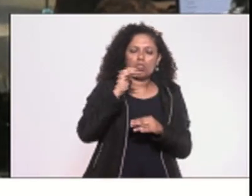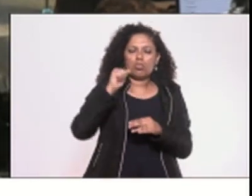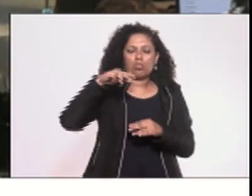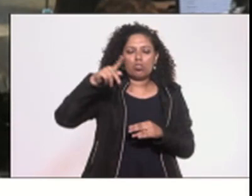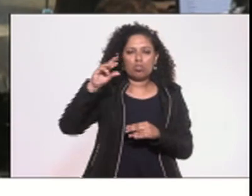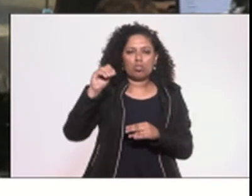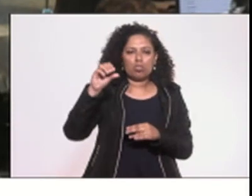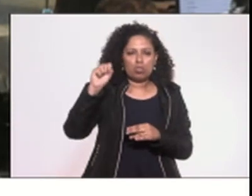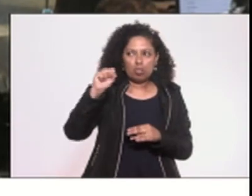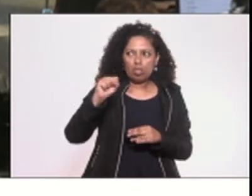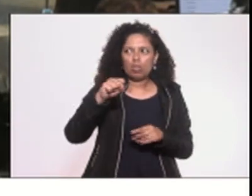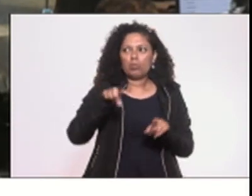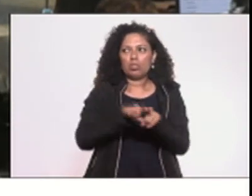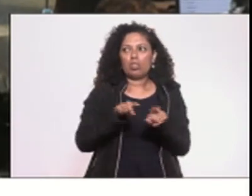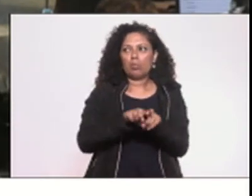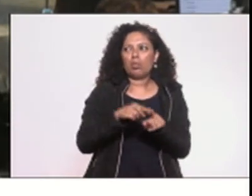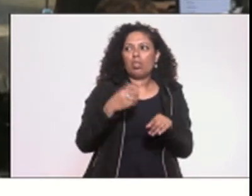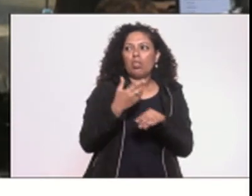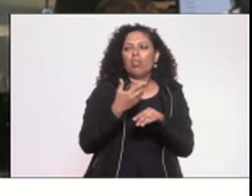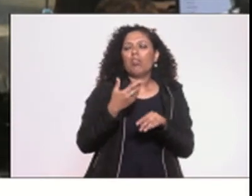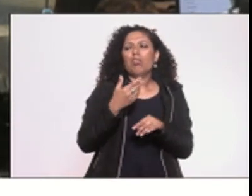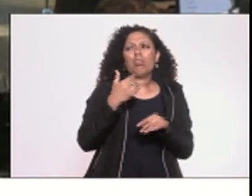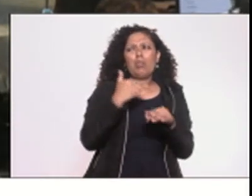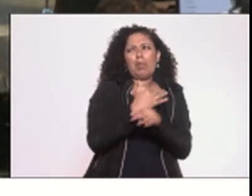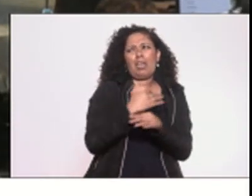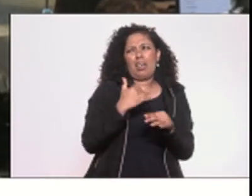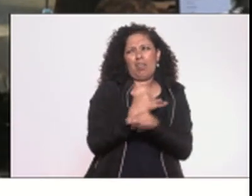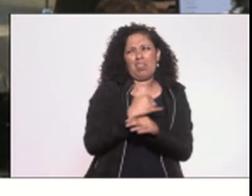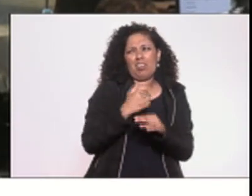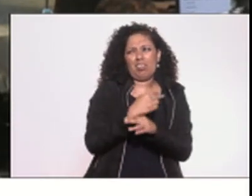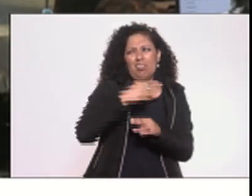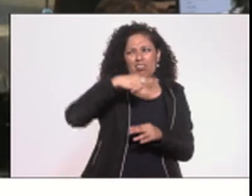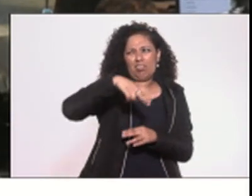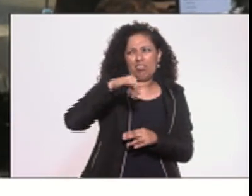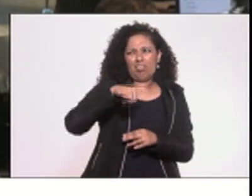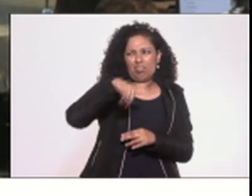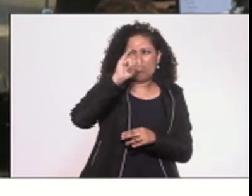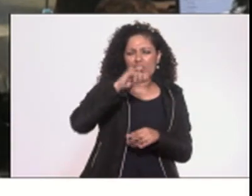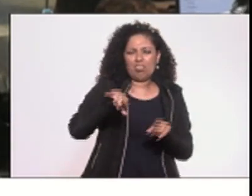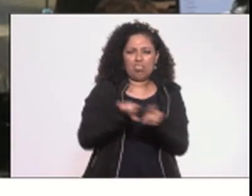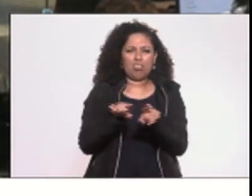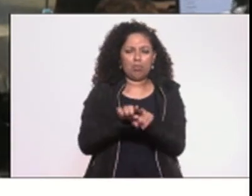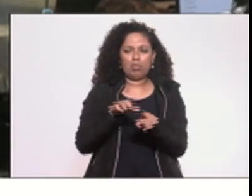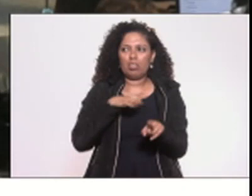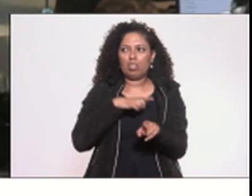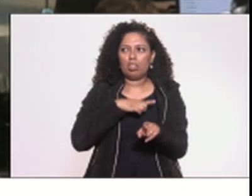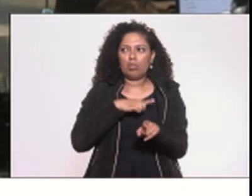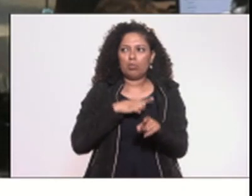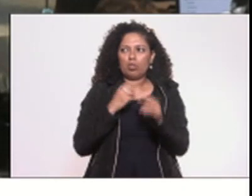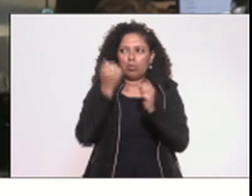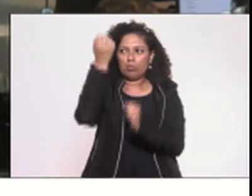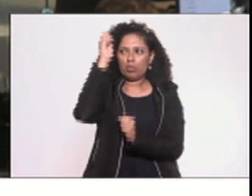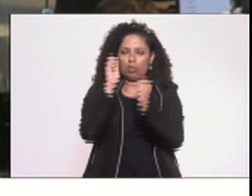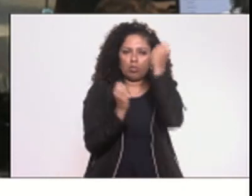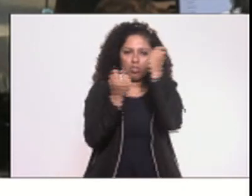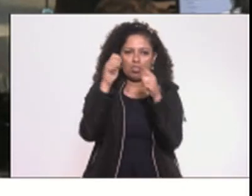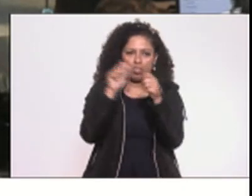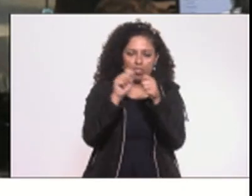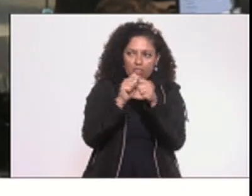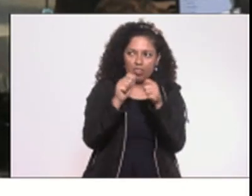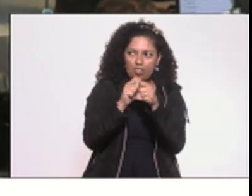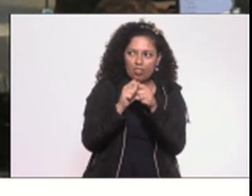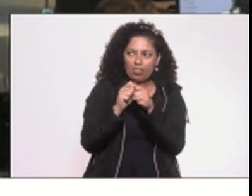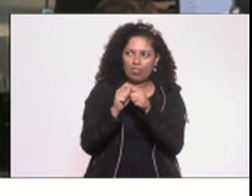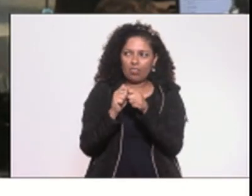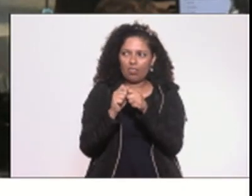Nova Iguaçu. Em Campos dos Goitacazes temos a nossa usina de compostagem, onde fazemos esse composto orgânico.